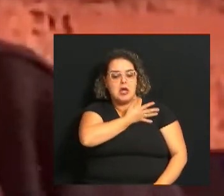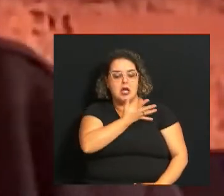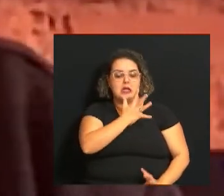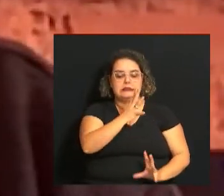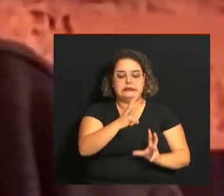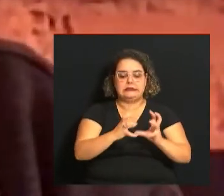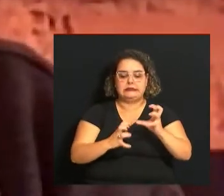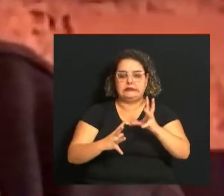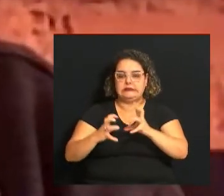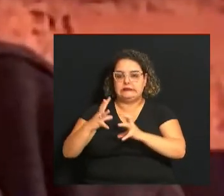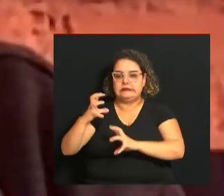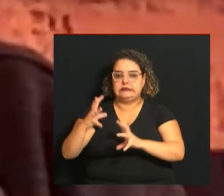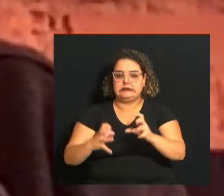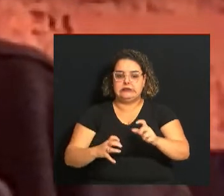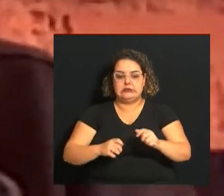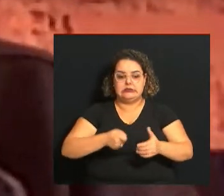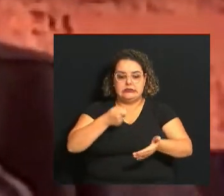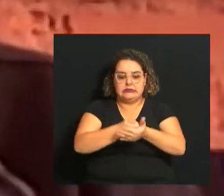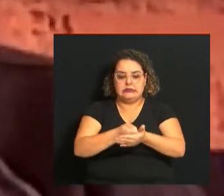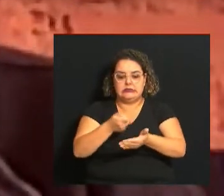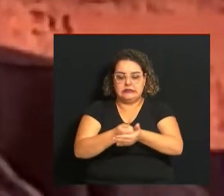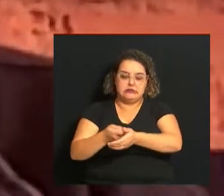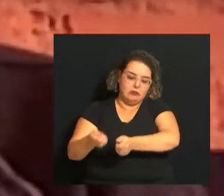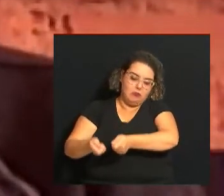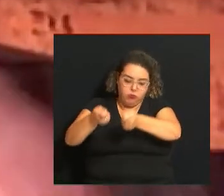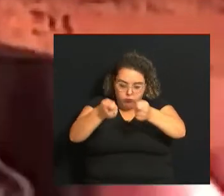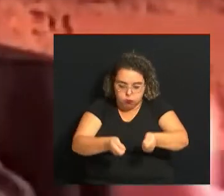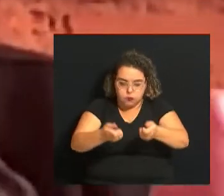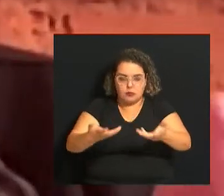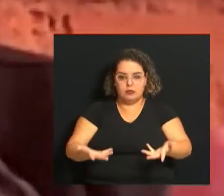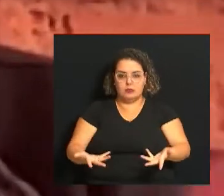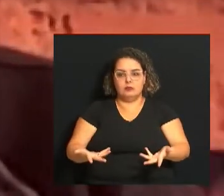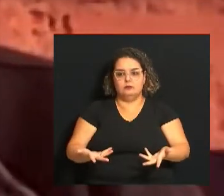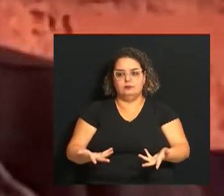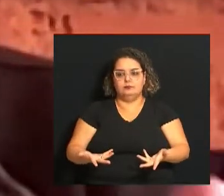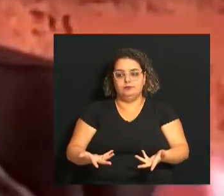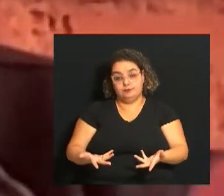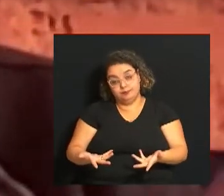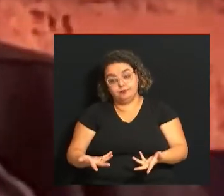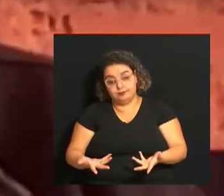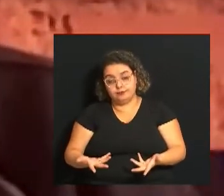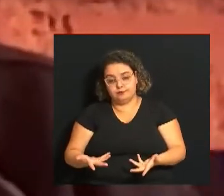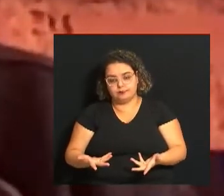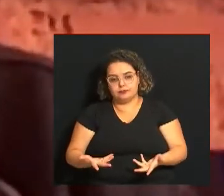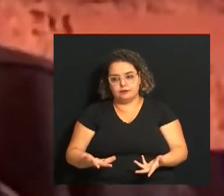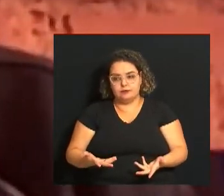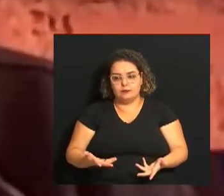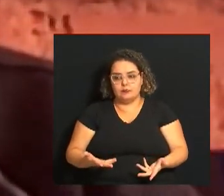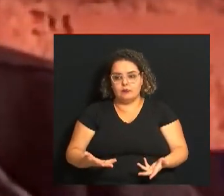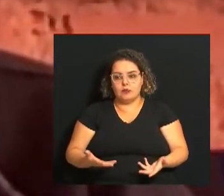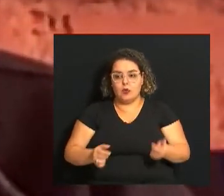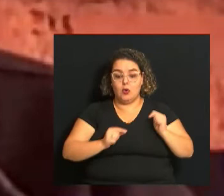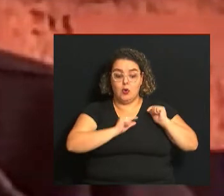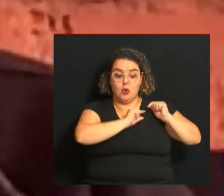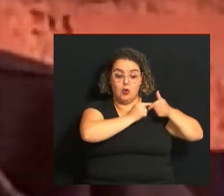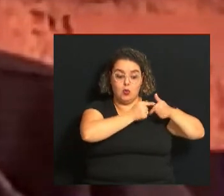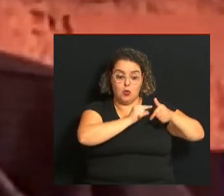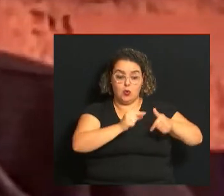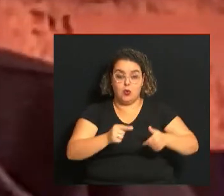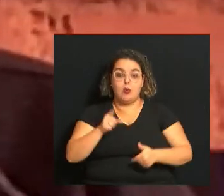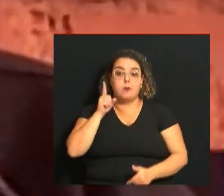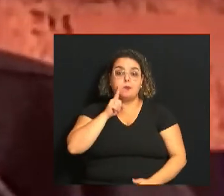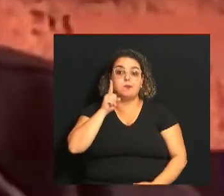gera o radicalismo. Tanto que hoje o conservadorismo nos Estados Unidos cresceu sobremaneira